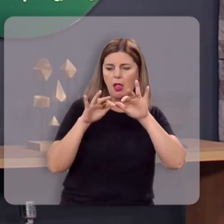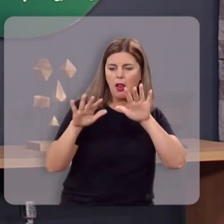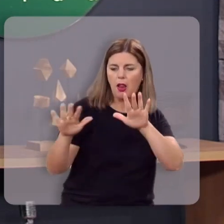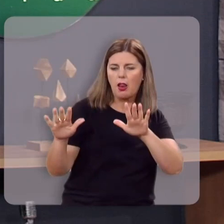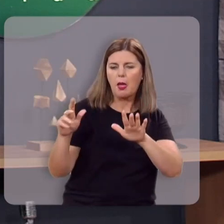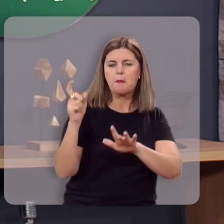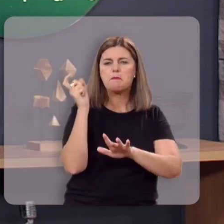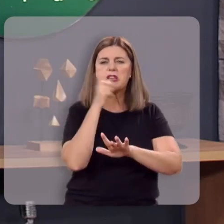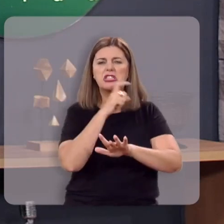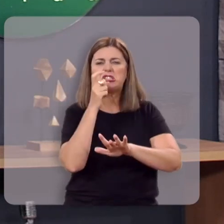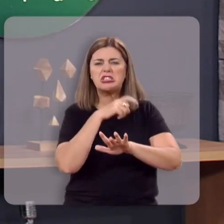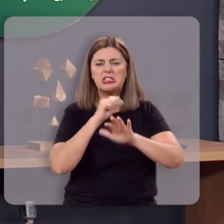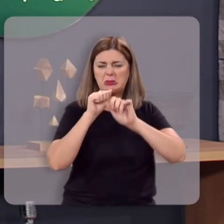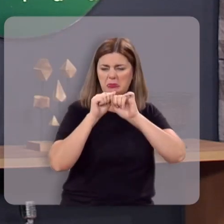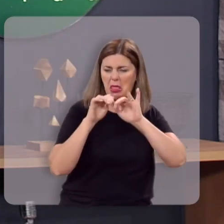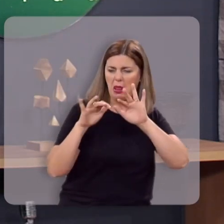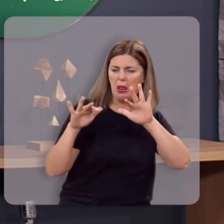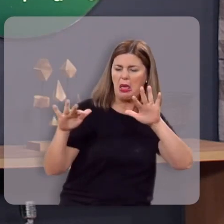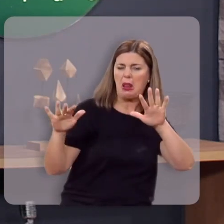fake news,